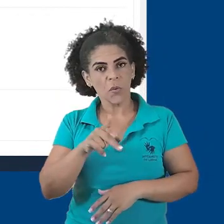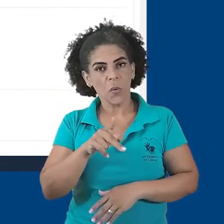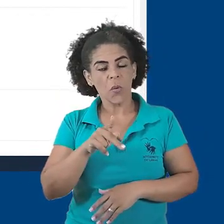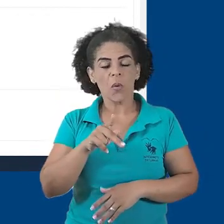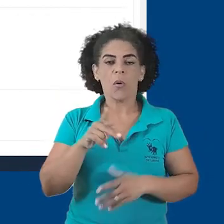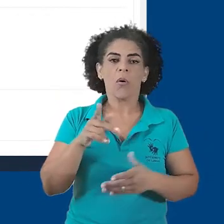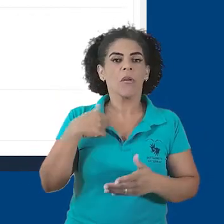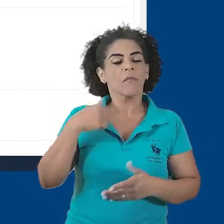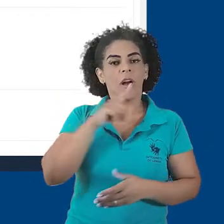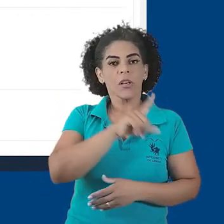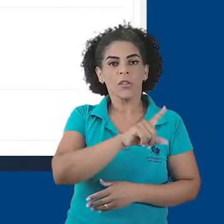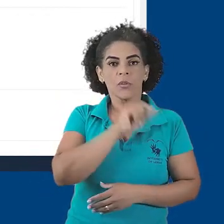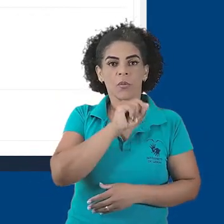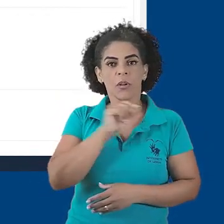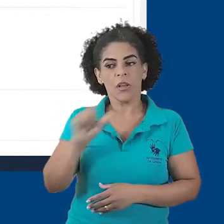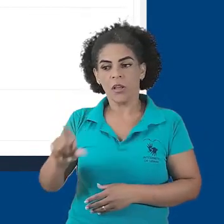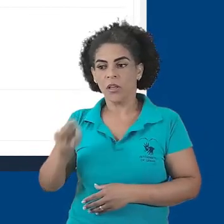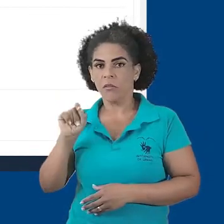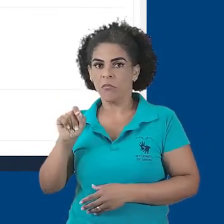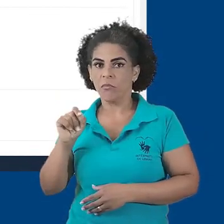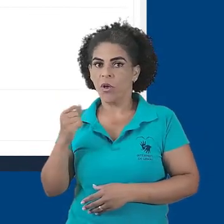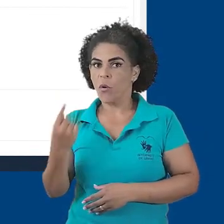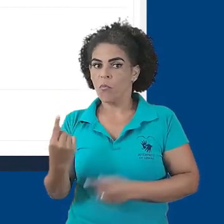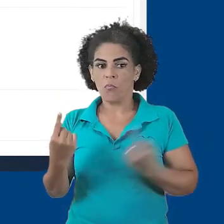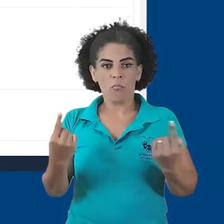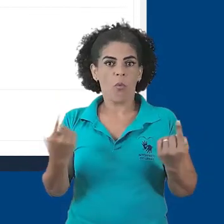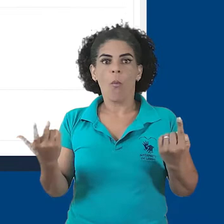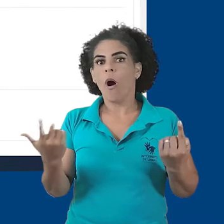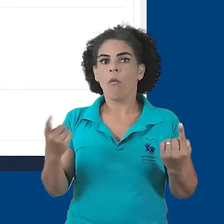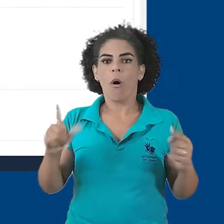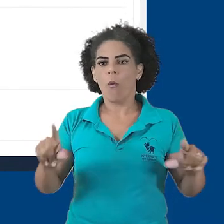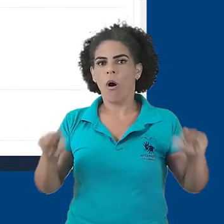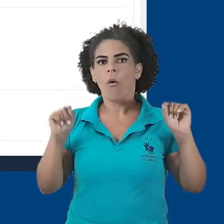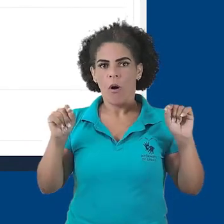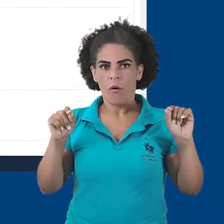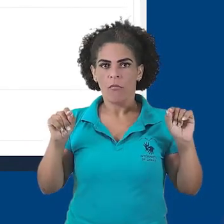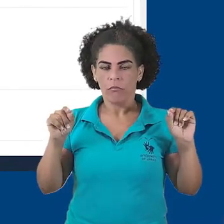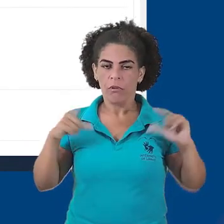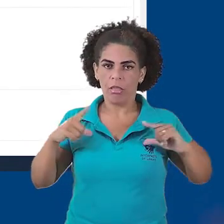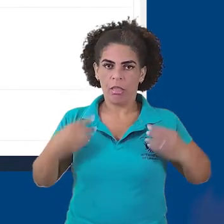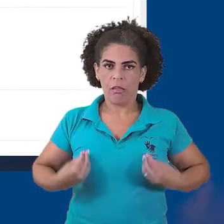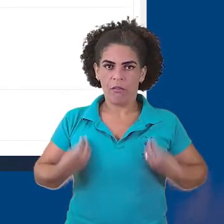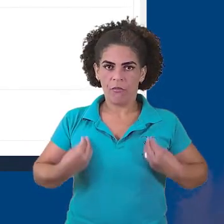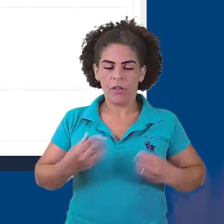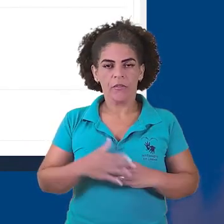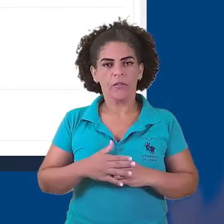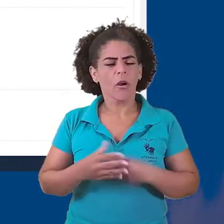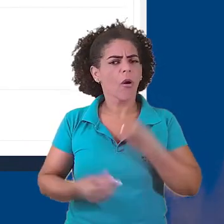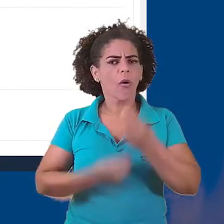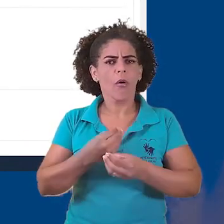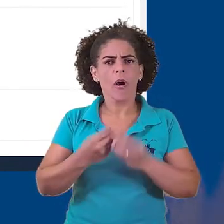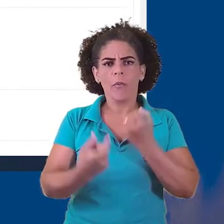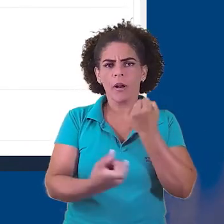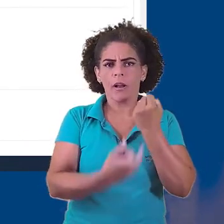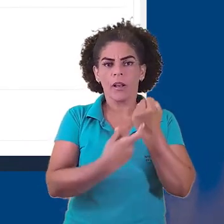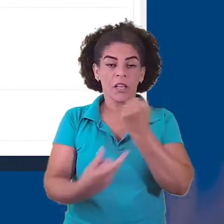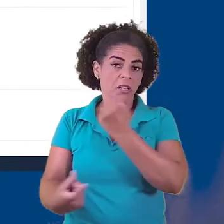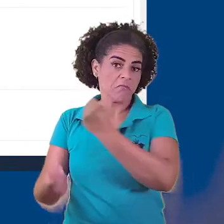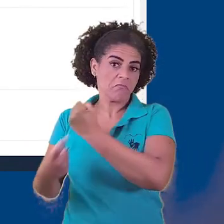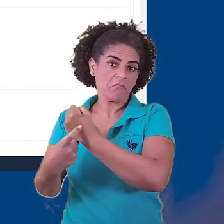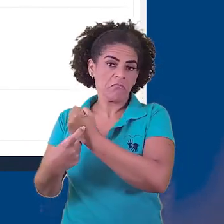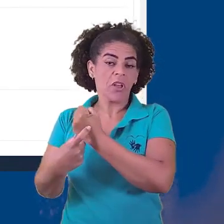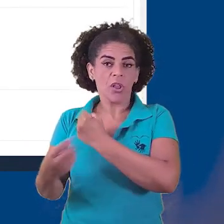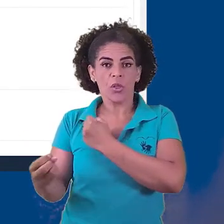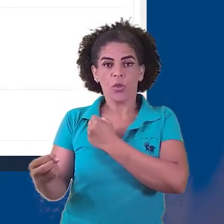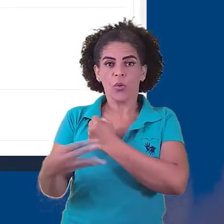professores ou editores devem escolher um dentre os dois métodos disponíveis. Clicando sobre o nome do